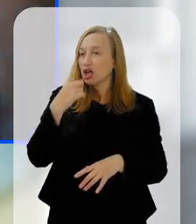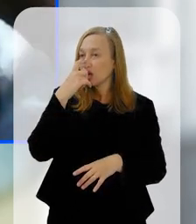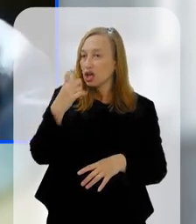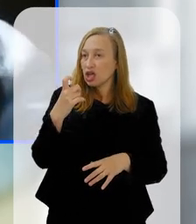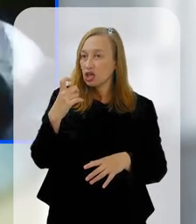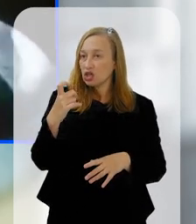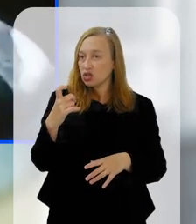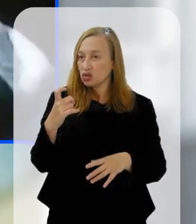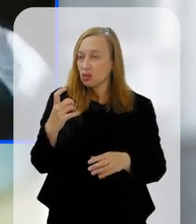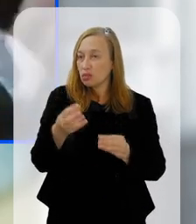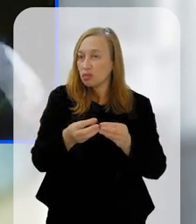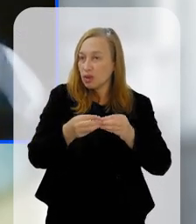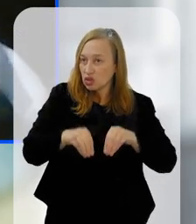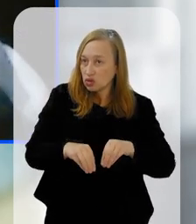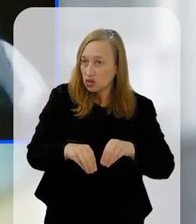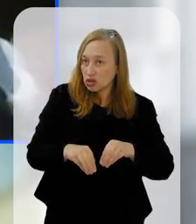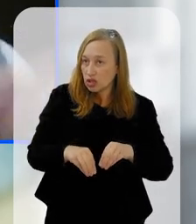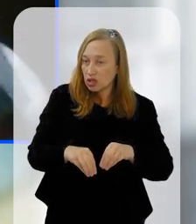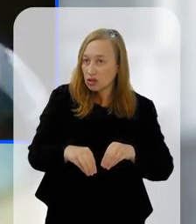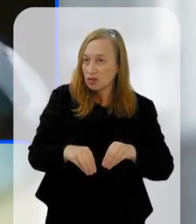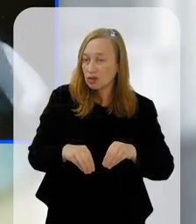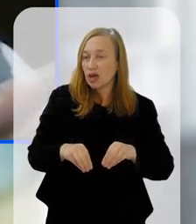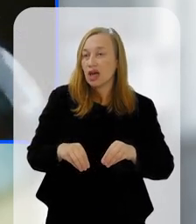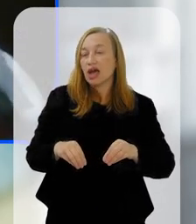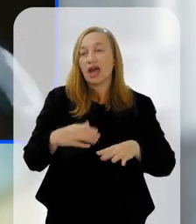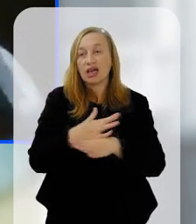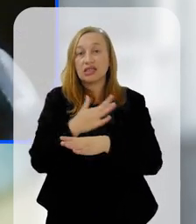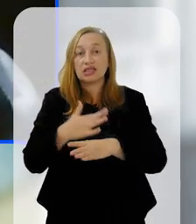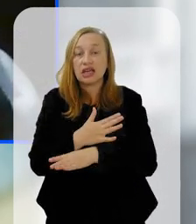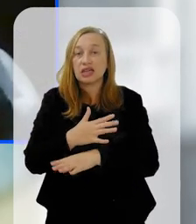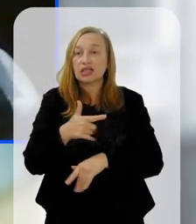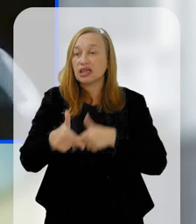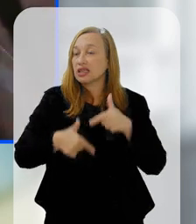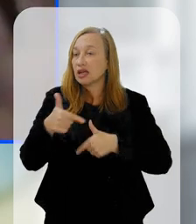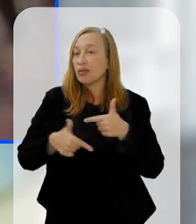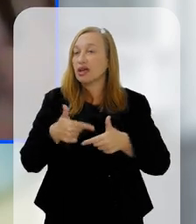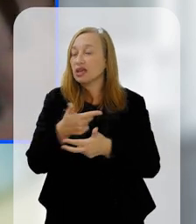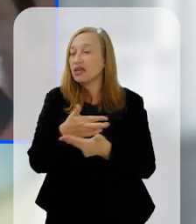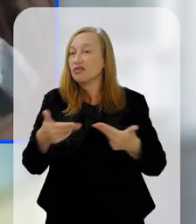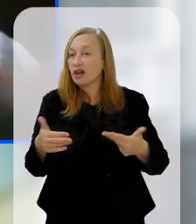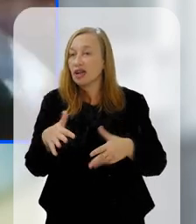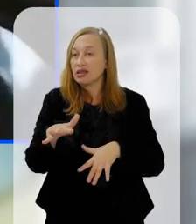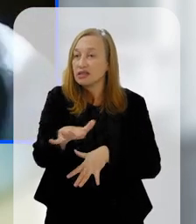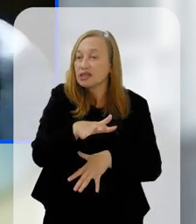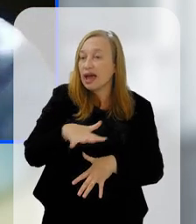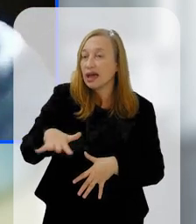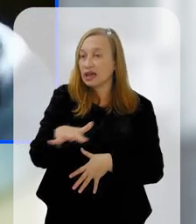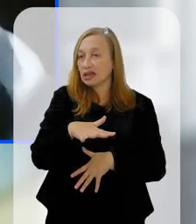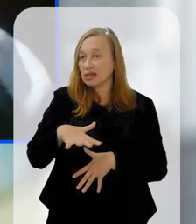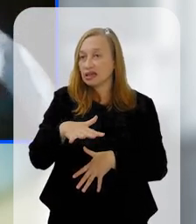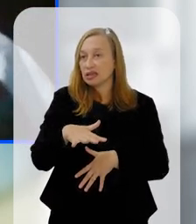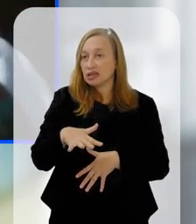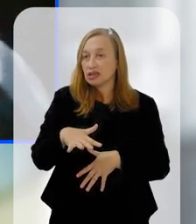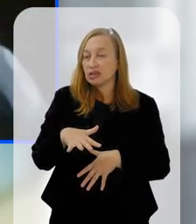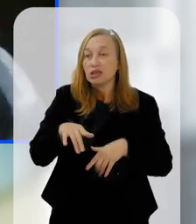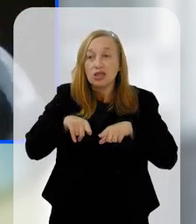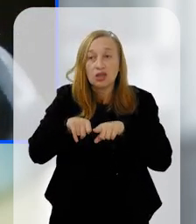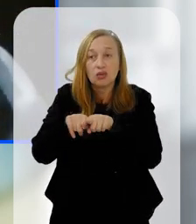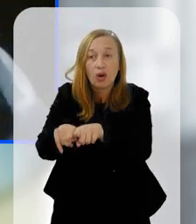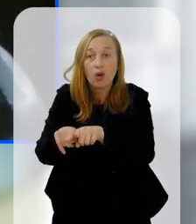inundando, menos lixo entupindo os bueiros, as valas, os canais. Então, você tem que trabalhar em muitas